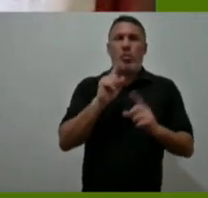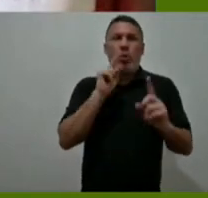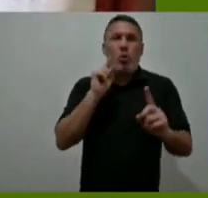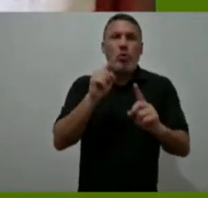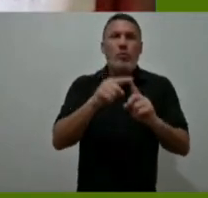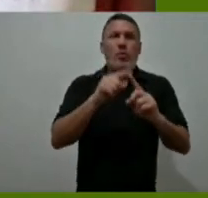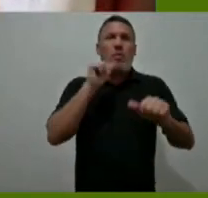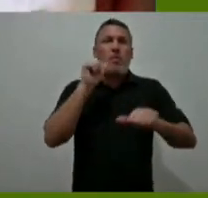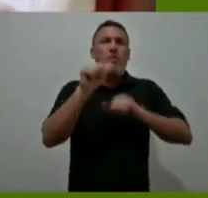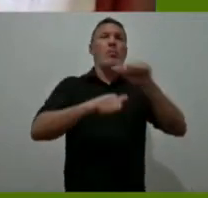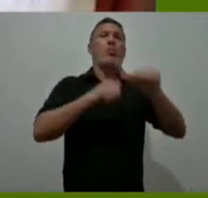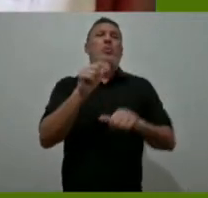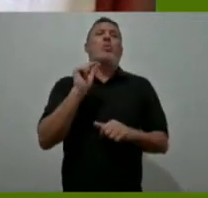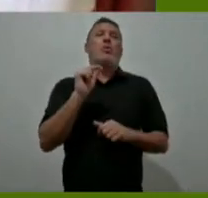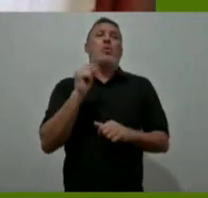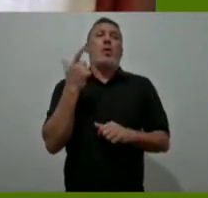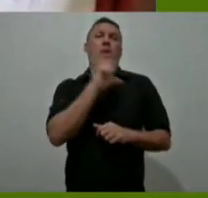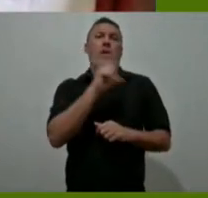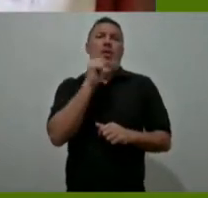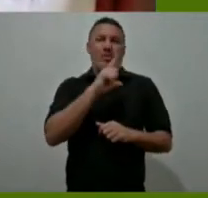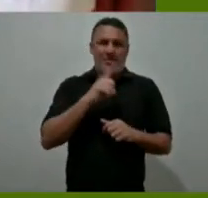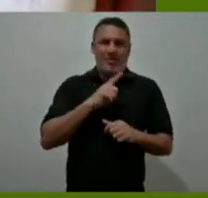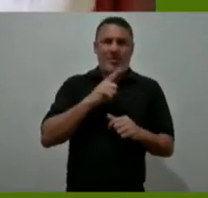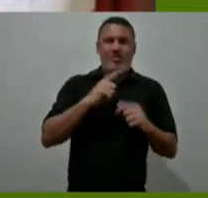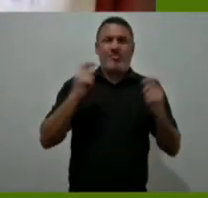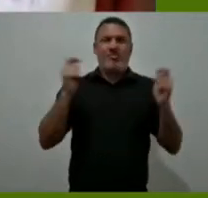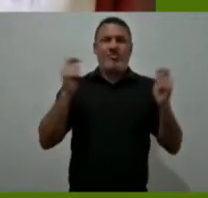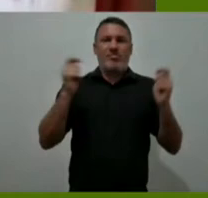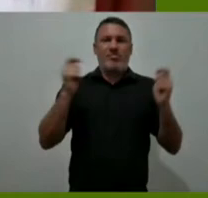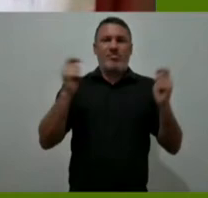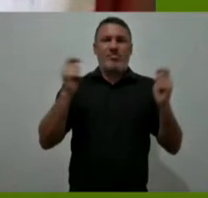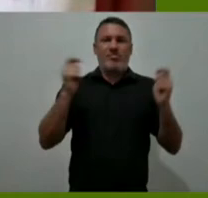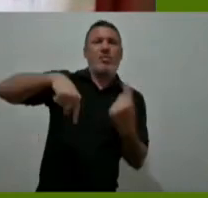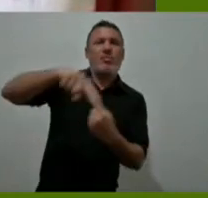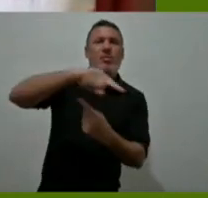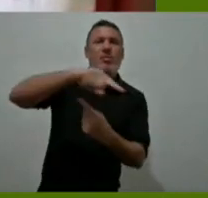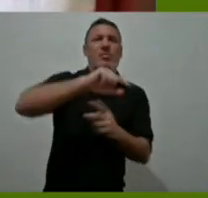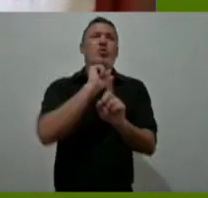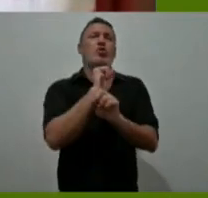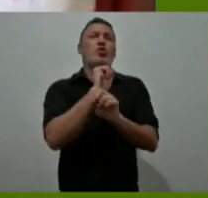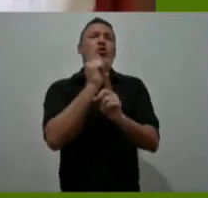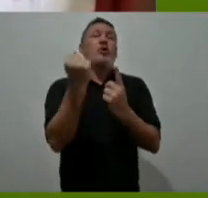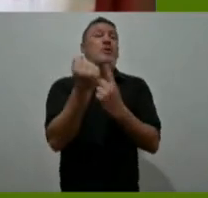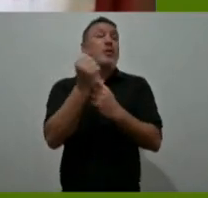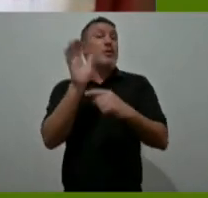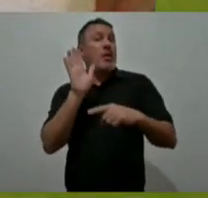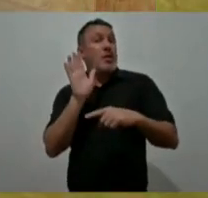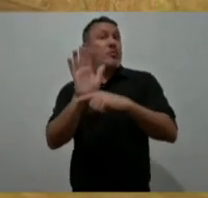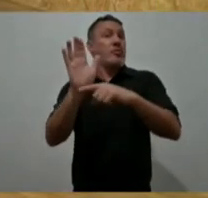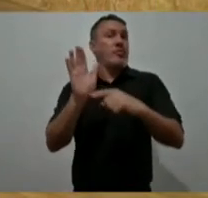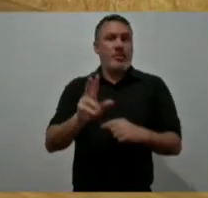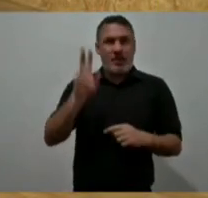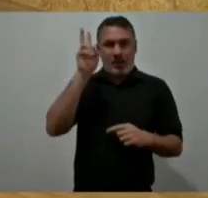podemos gerar para a sociedade. Como eu falei há pouco, nós somos servidores públicos.